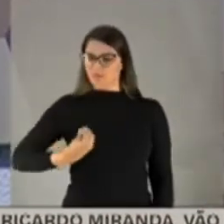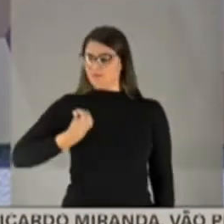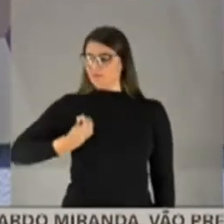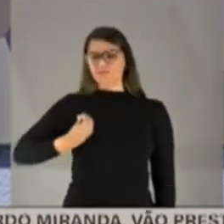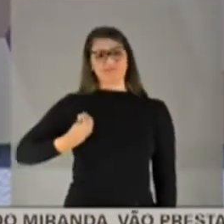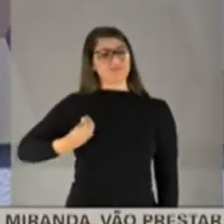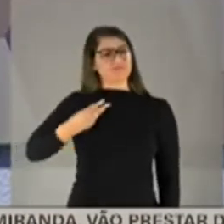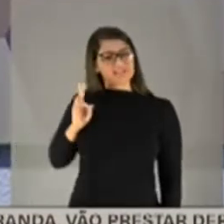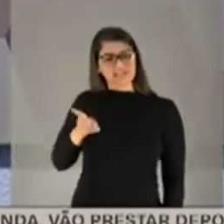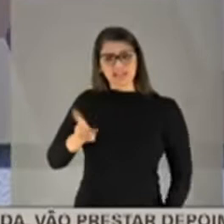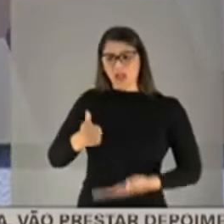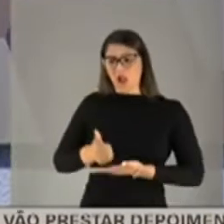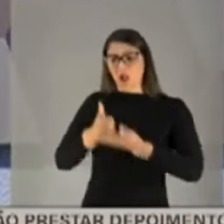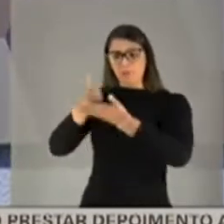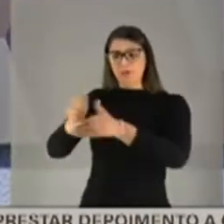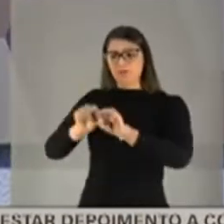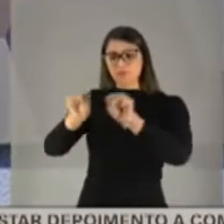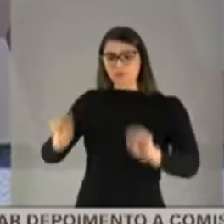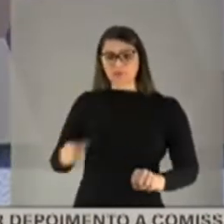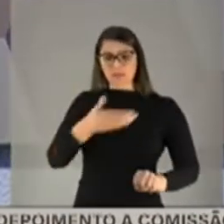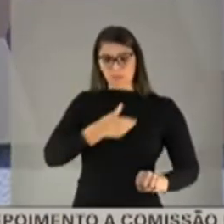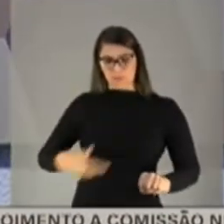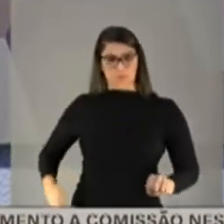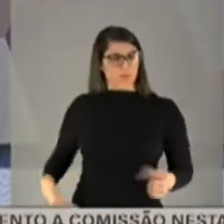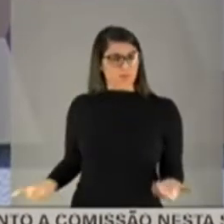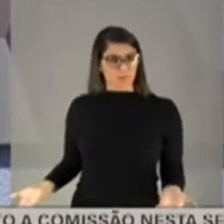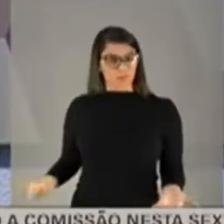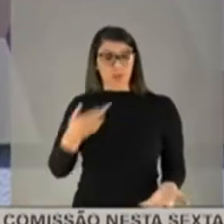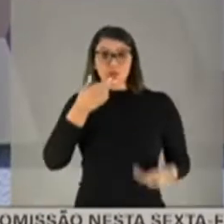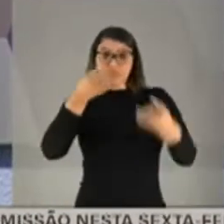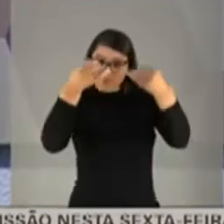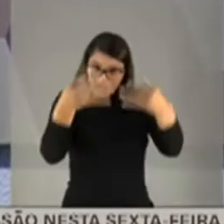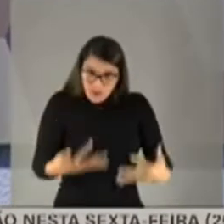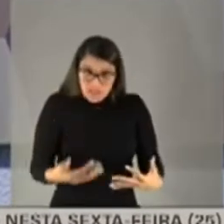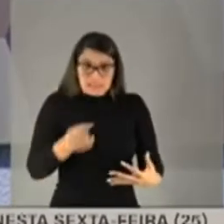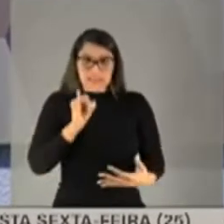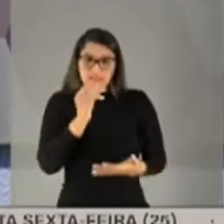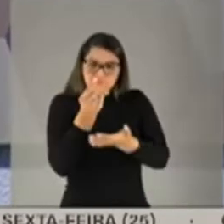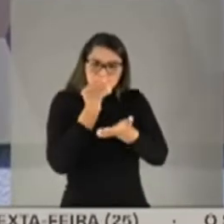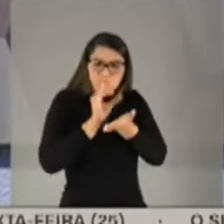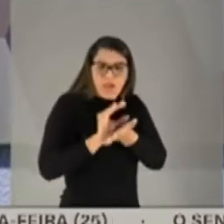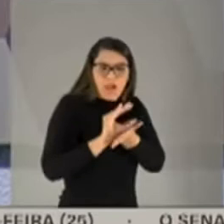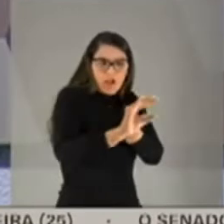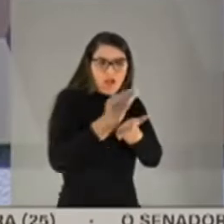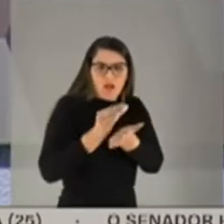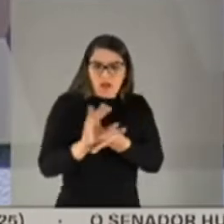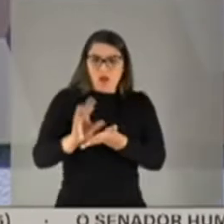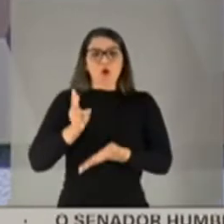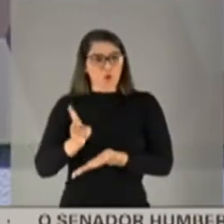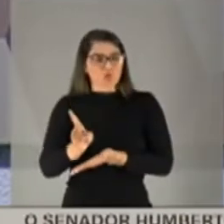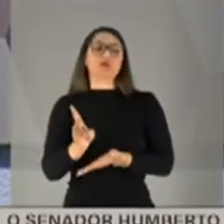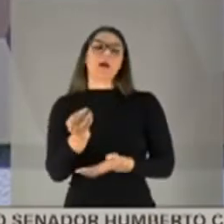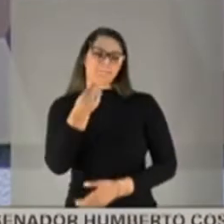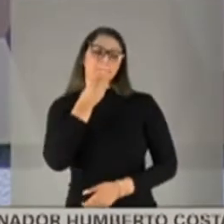inteira apoiada no sistema público. Muito pelo contrário, estou dizendo que se a gente investisse e se continuar investindo, isso podemos